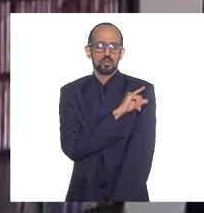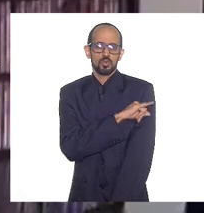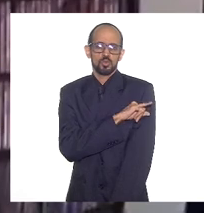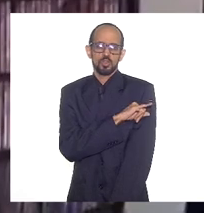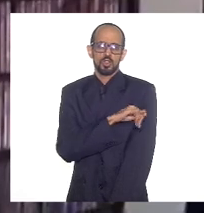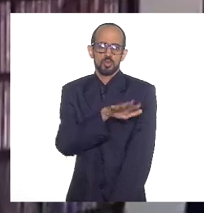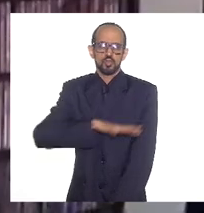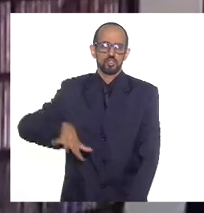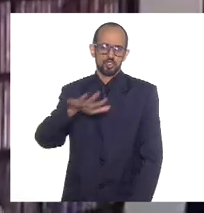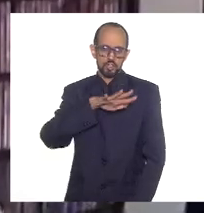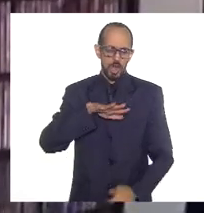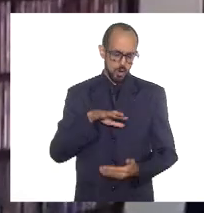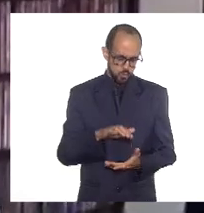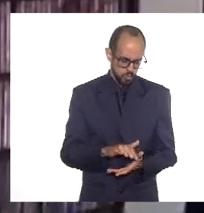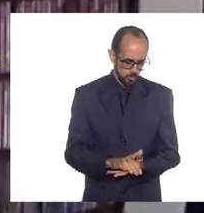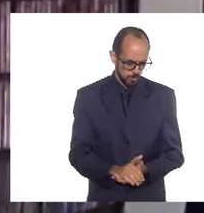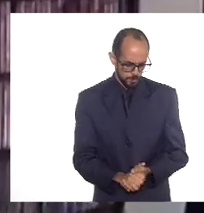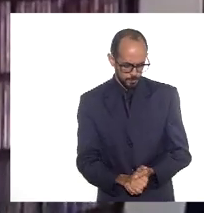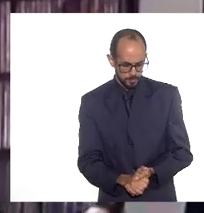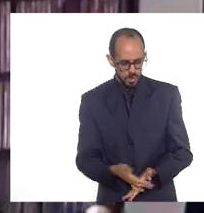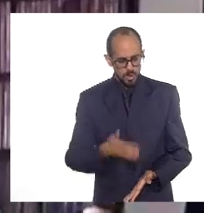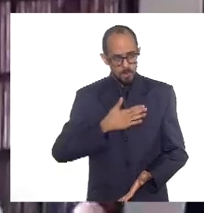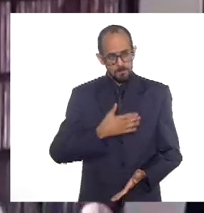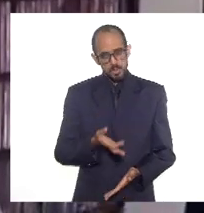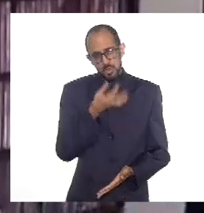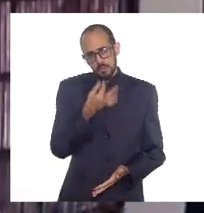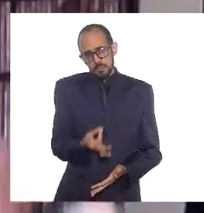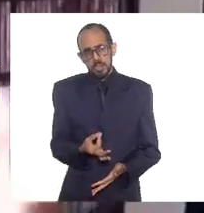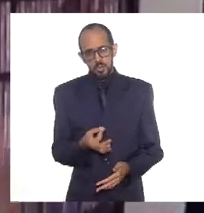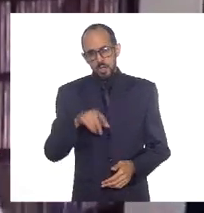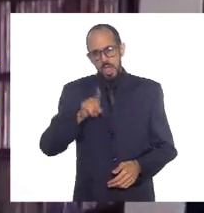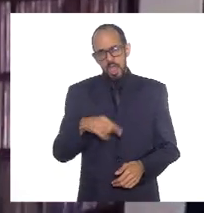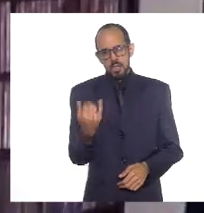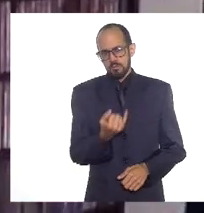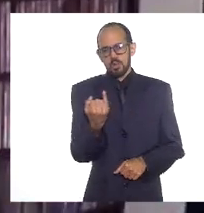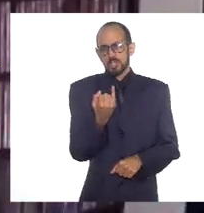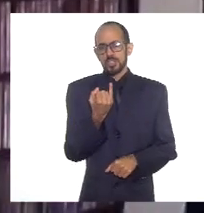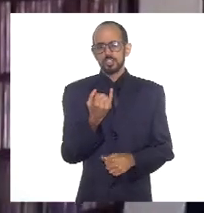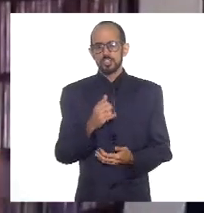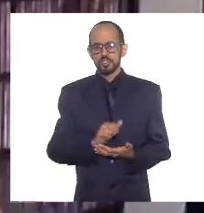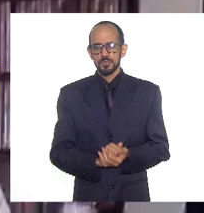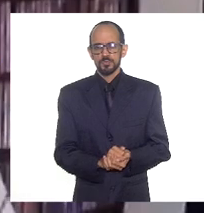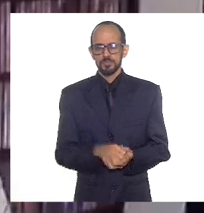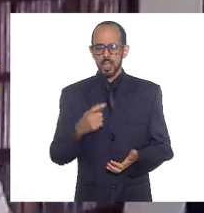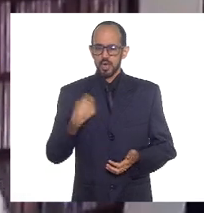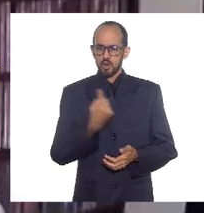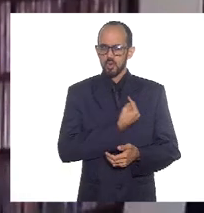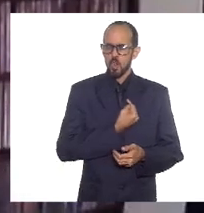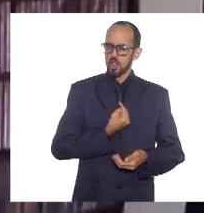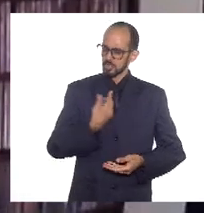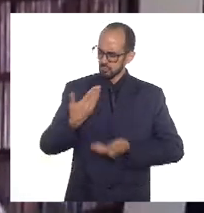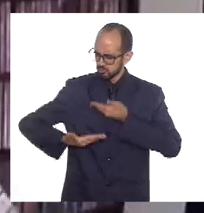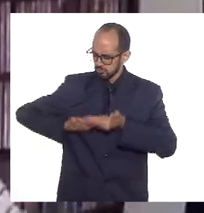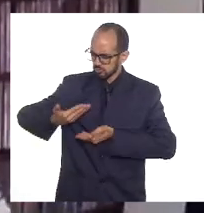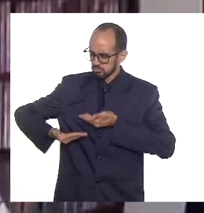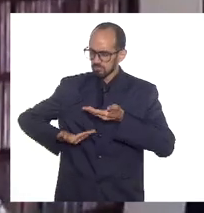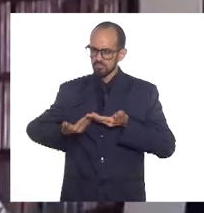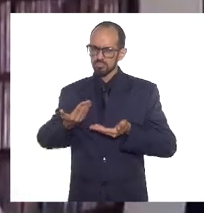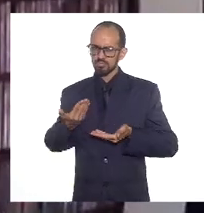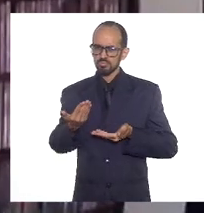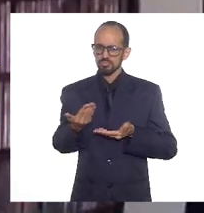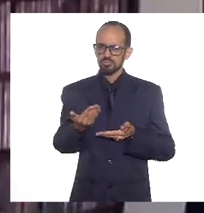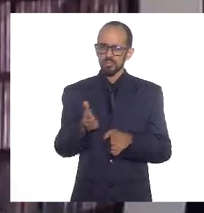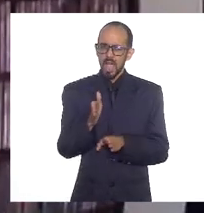todo. Então, eu acho que é fundamental. A nossa vivência harmônica,